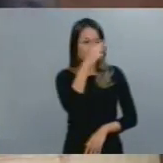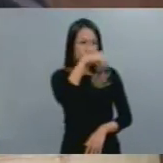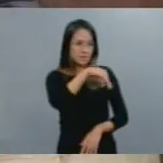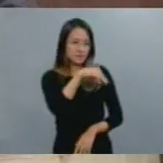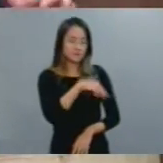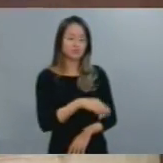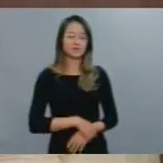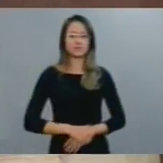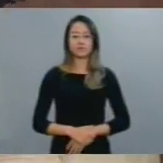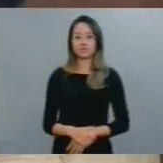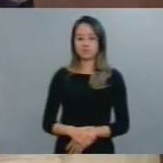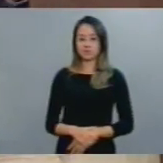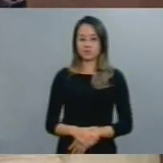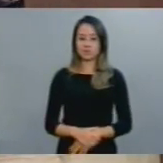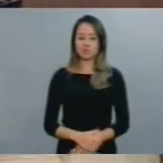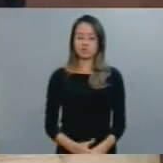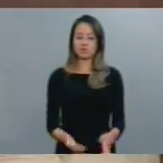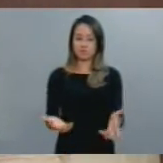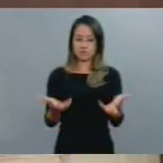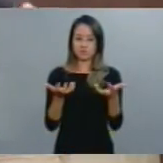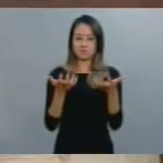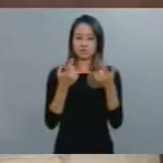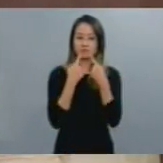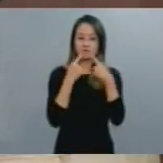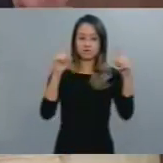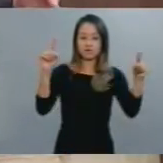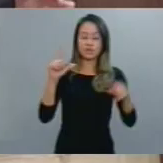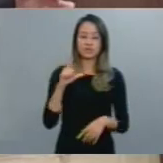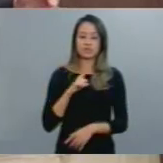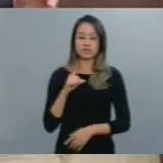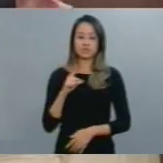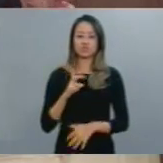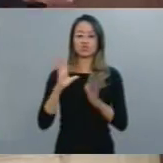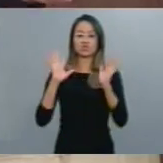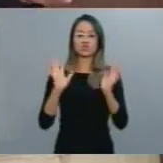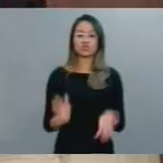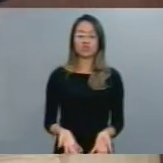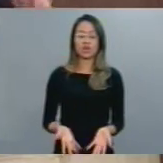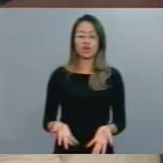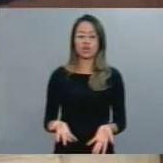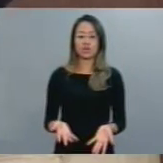concluir. Denunciar que há duas gerações